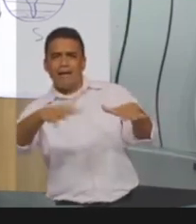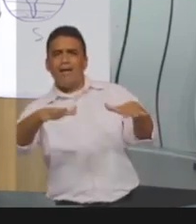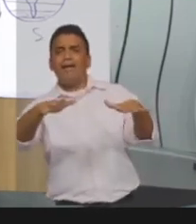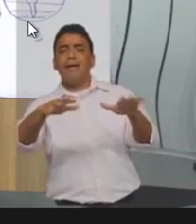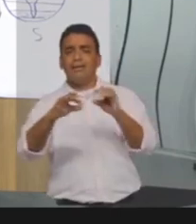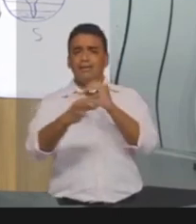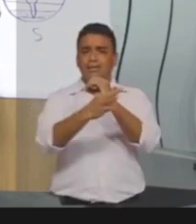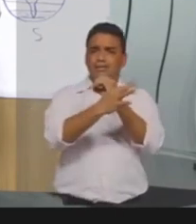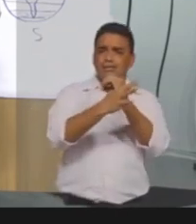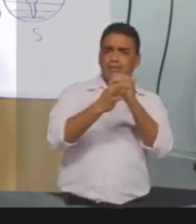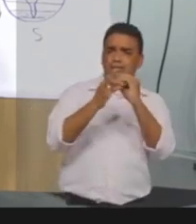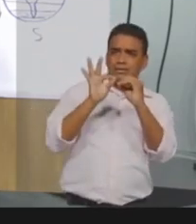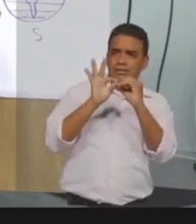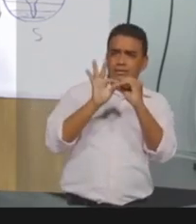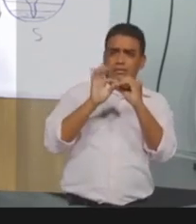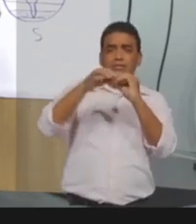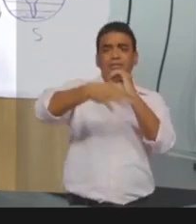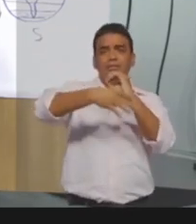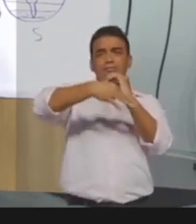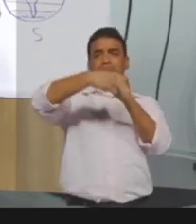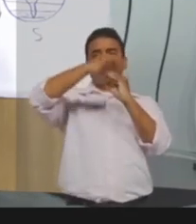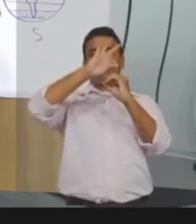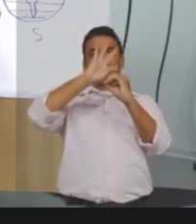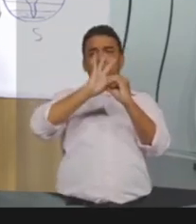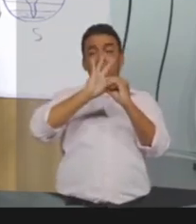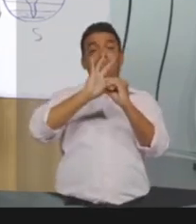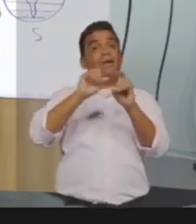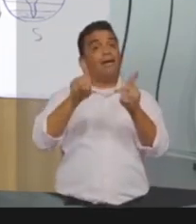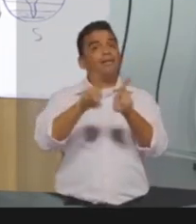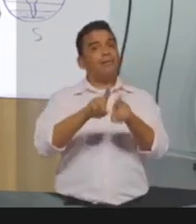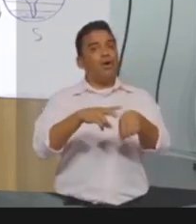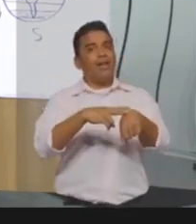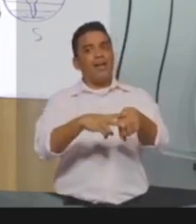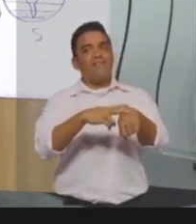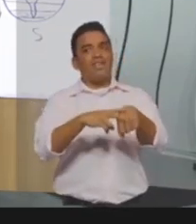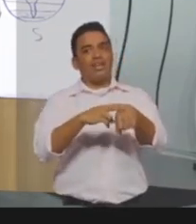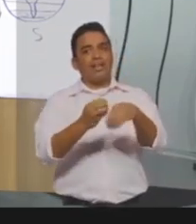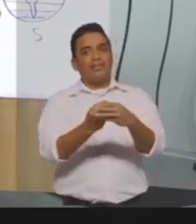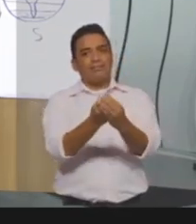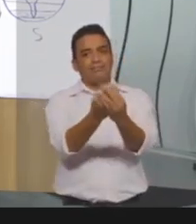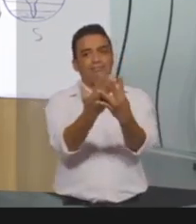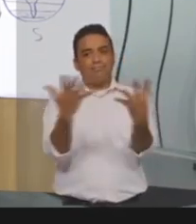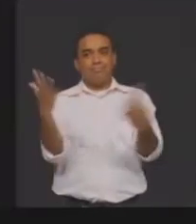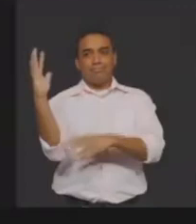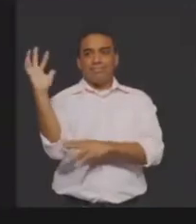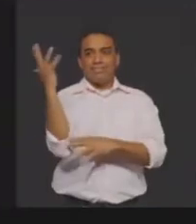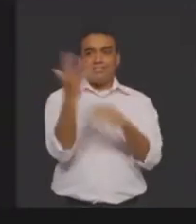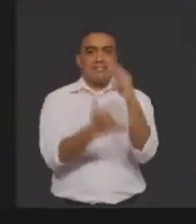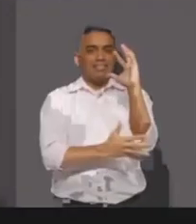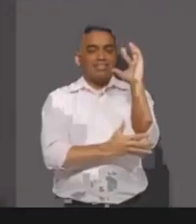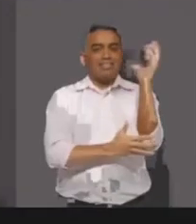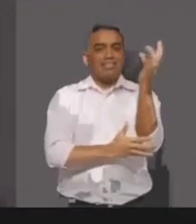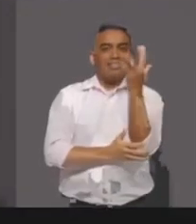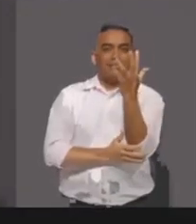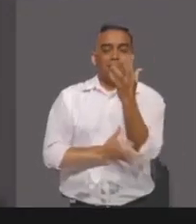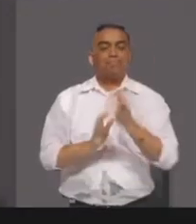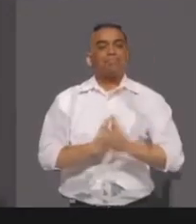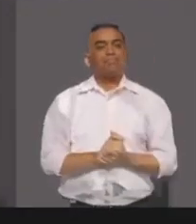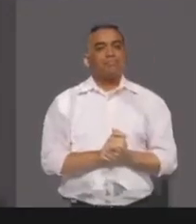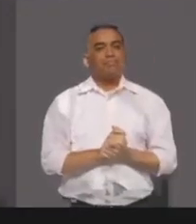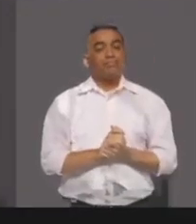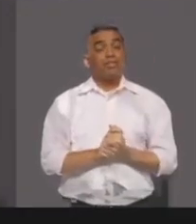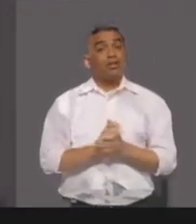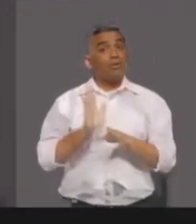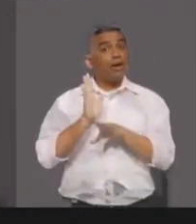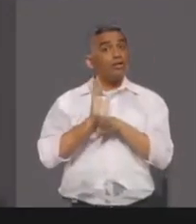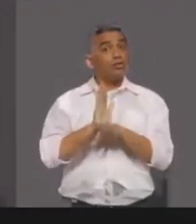vamos falar como que a vegetação interfere com o clima de uma região. A vegetação ela vai contribuir para a